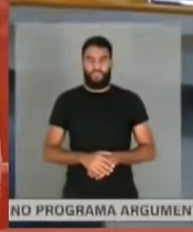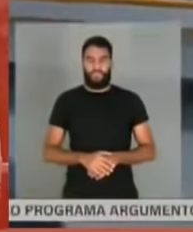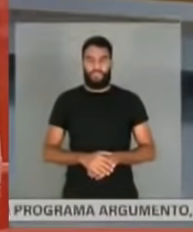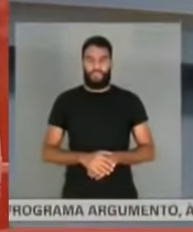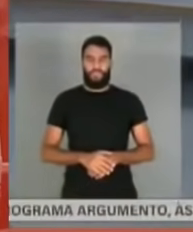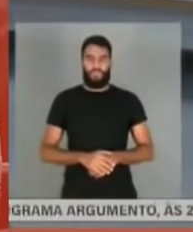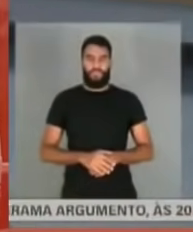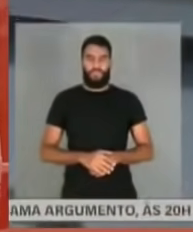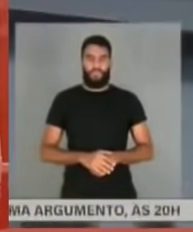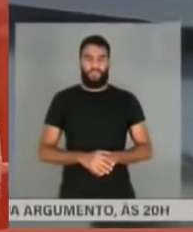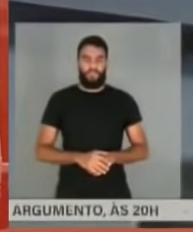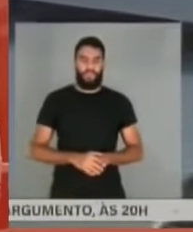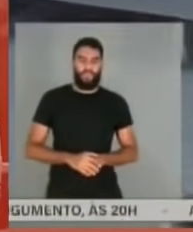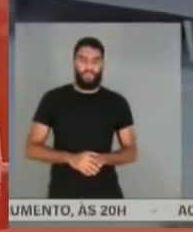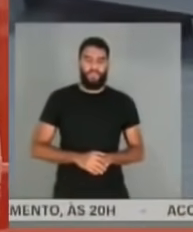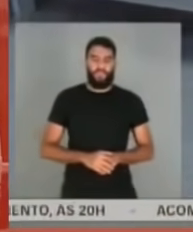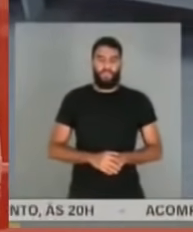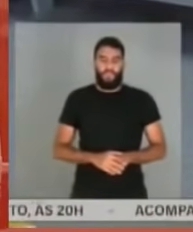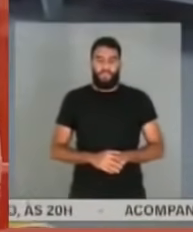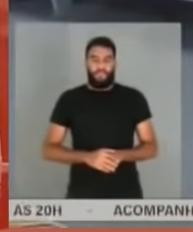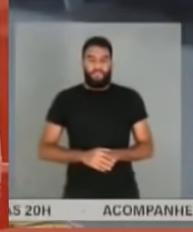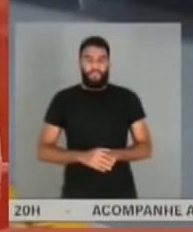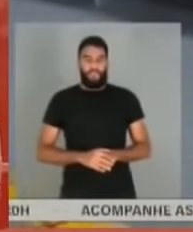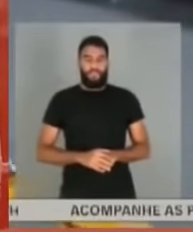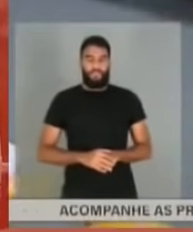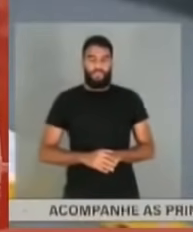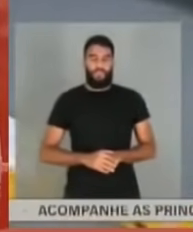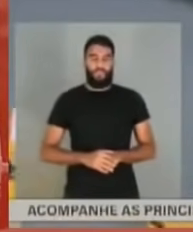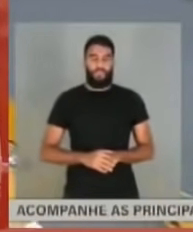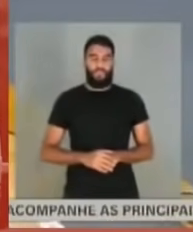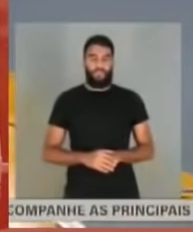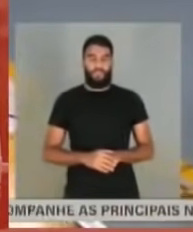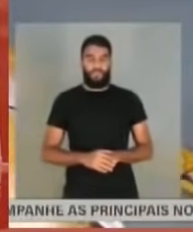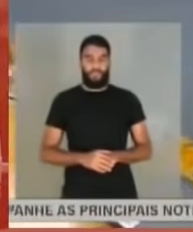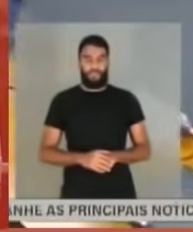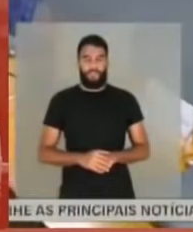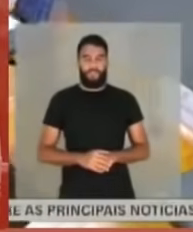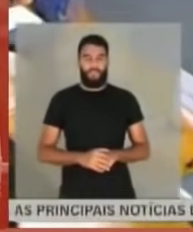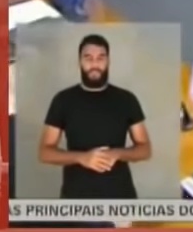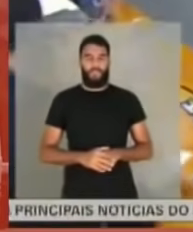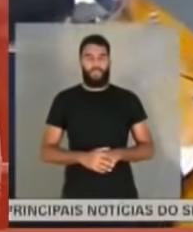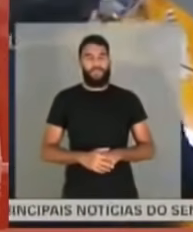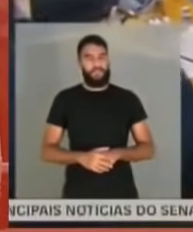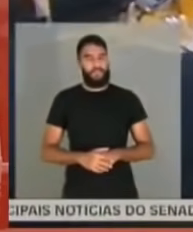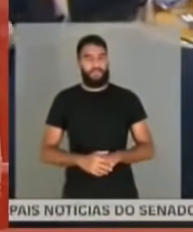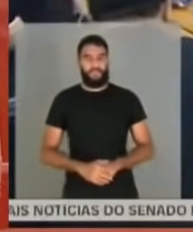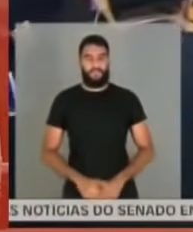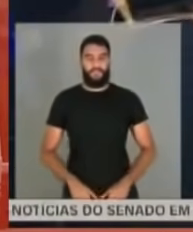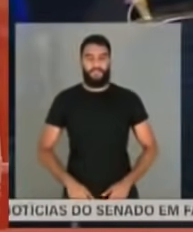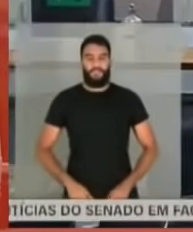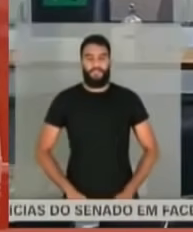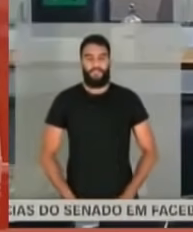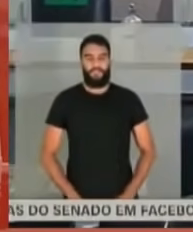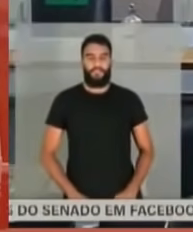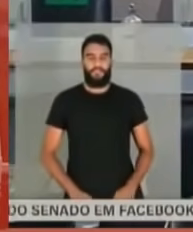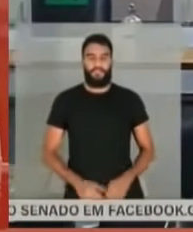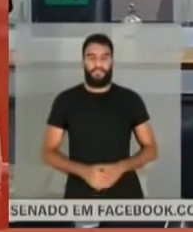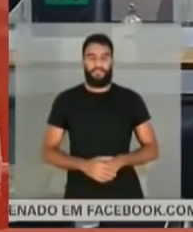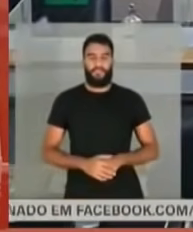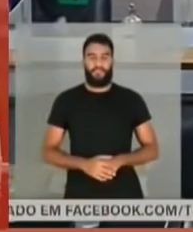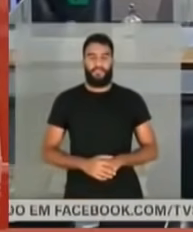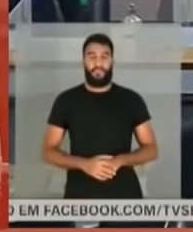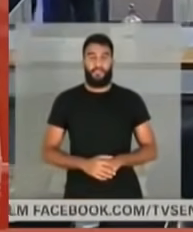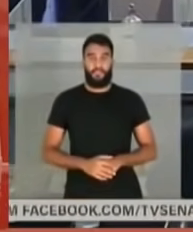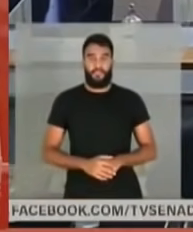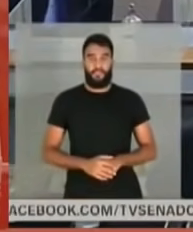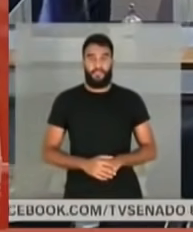na imprensa também trocas de informações entre outros militares, né, e o Ministério da Saúde e a